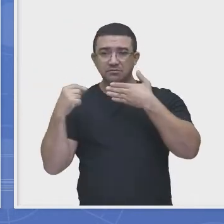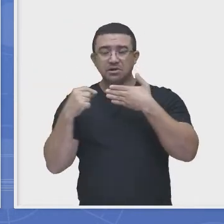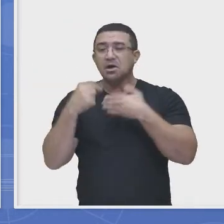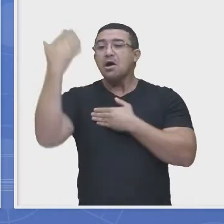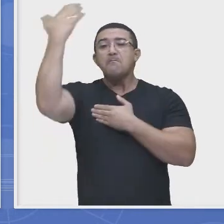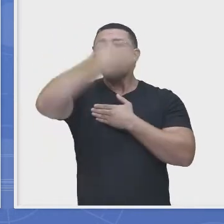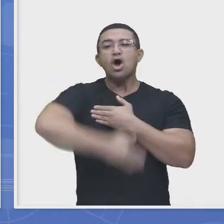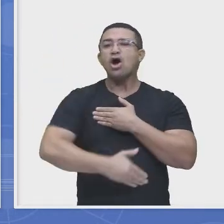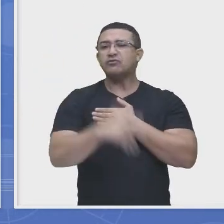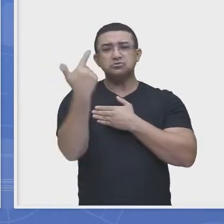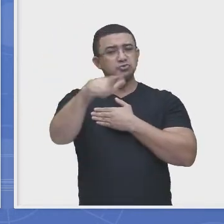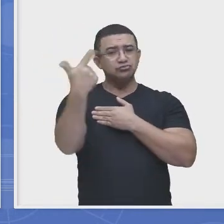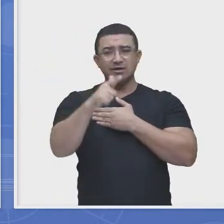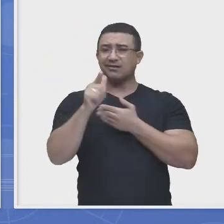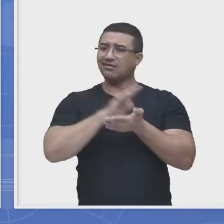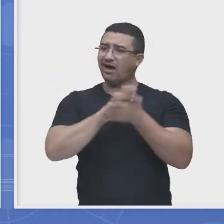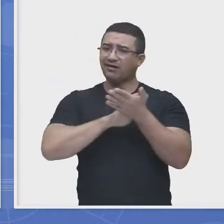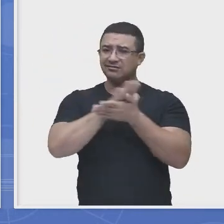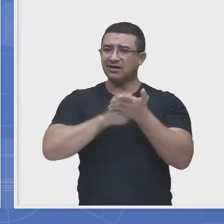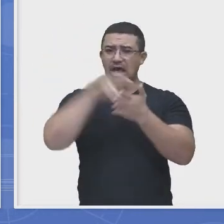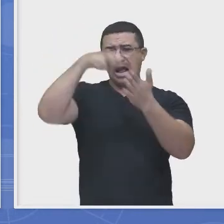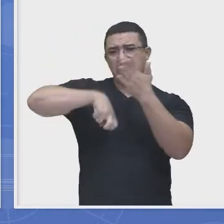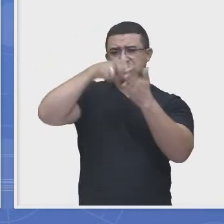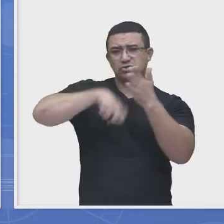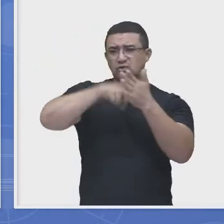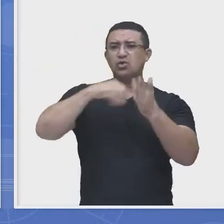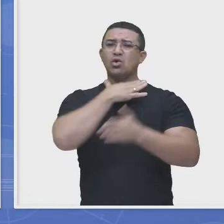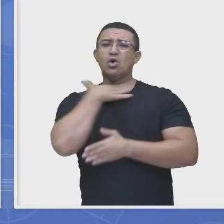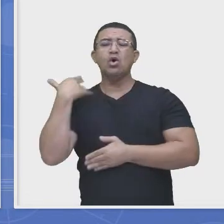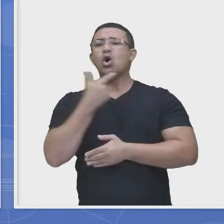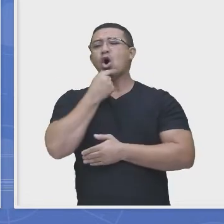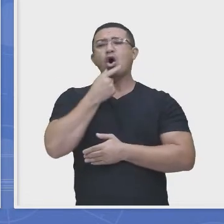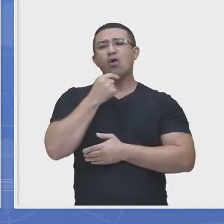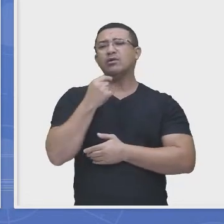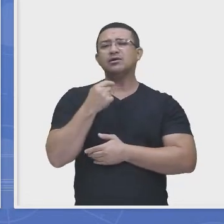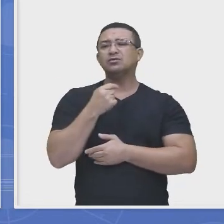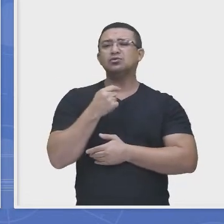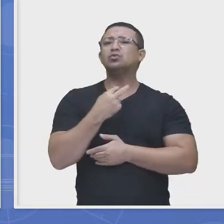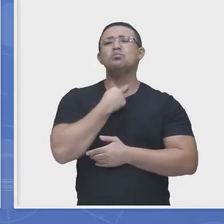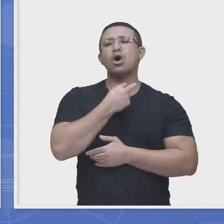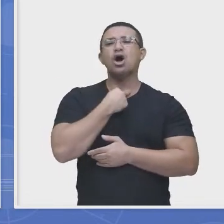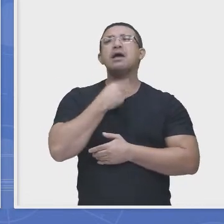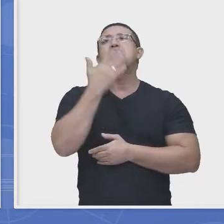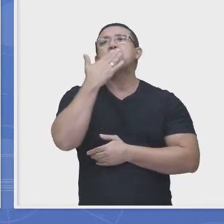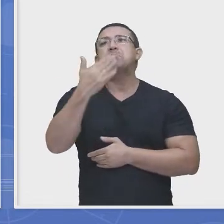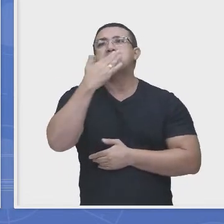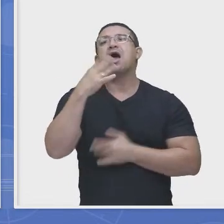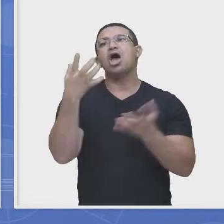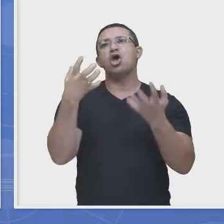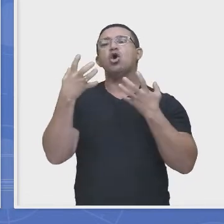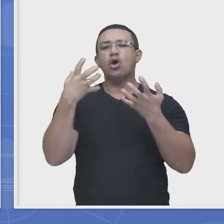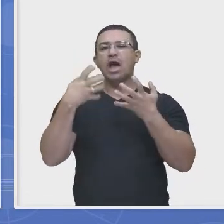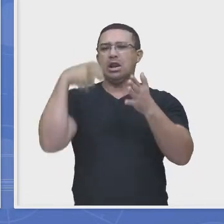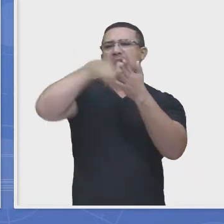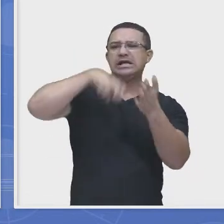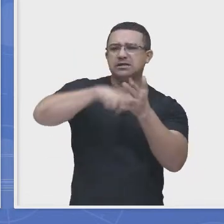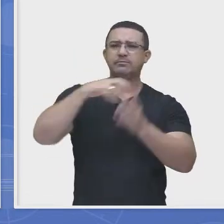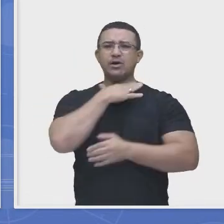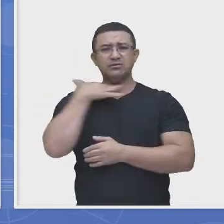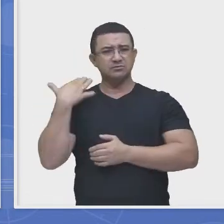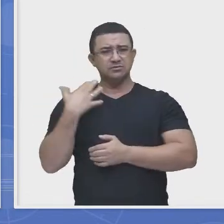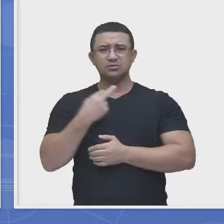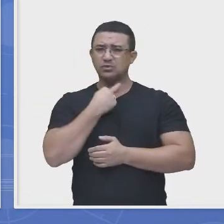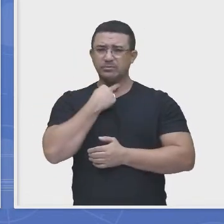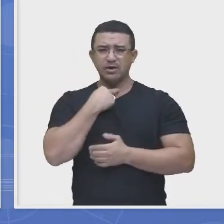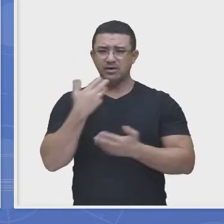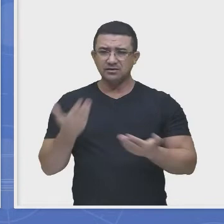mecanismo mais eficaz, o homem não tem o direito de prová-la, certo? Então, percebo que não é o mecanismo eficaz de acordo